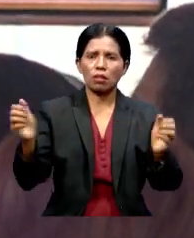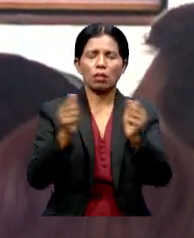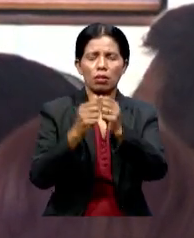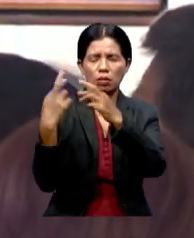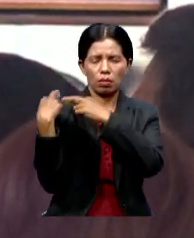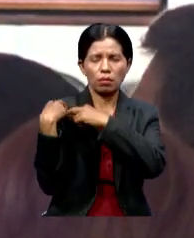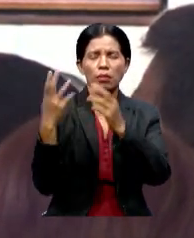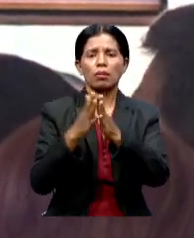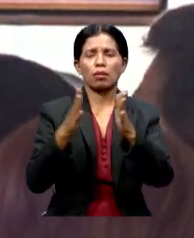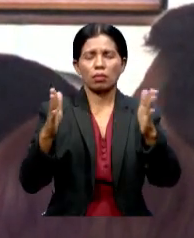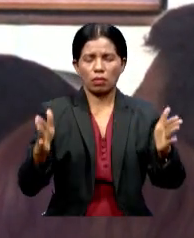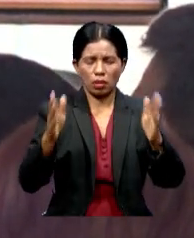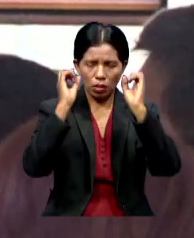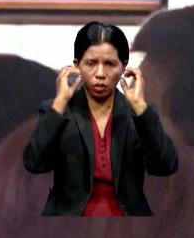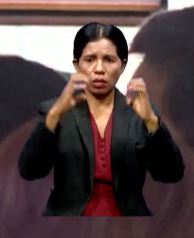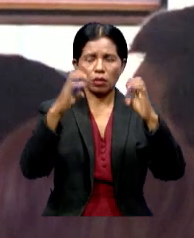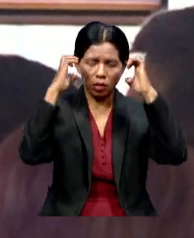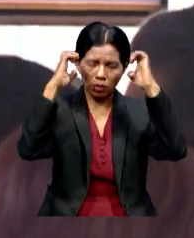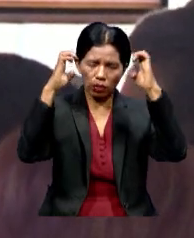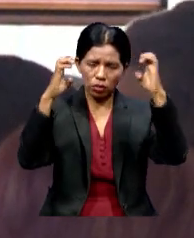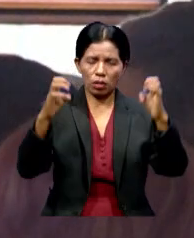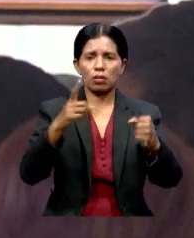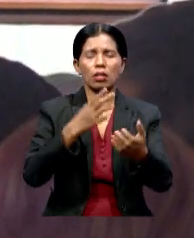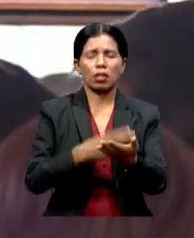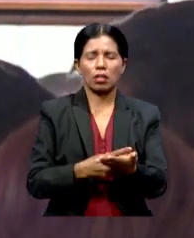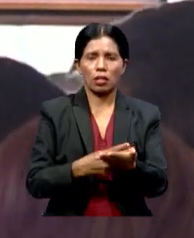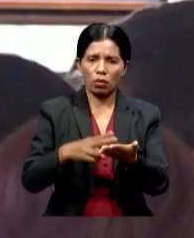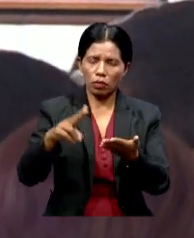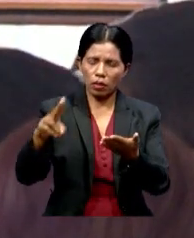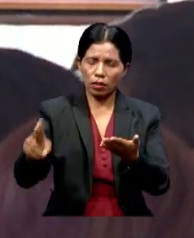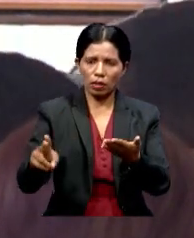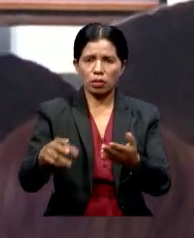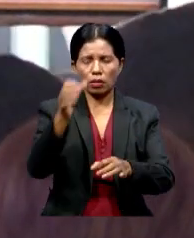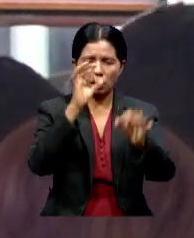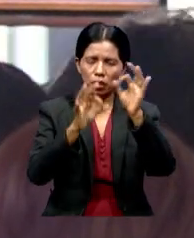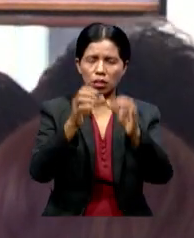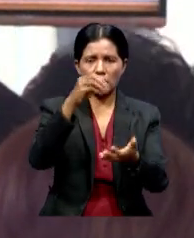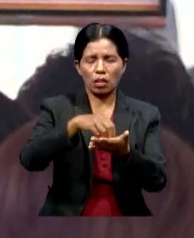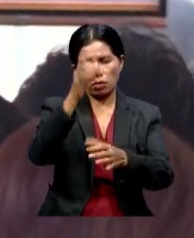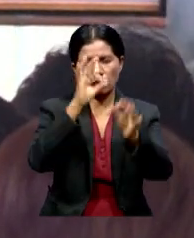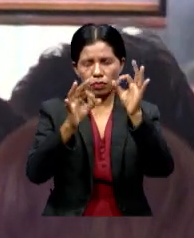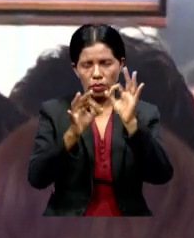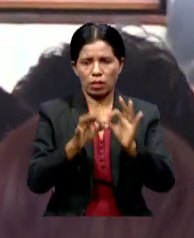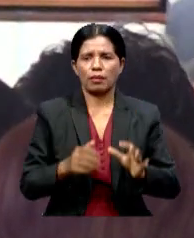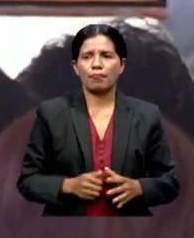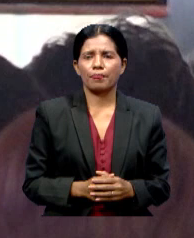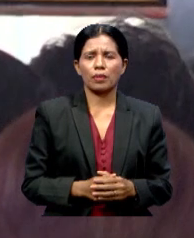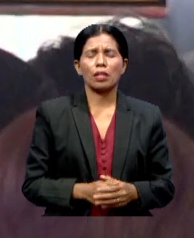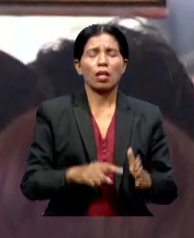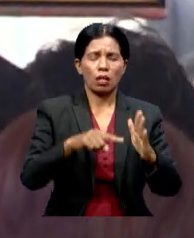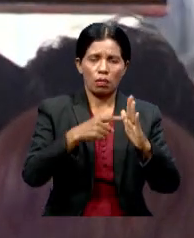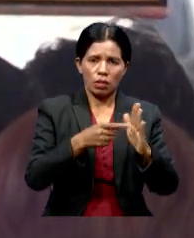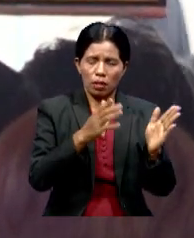Bebote, dedicação, honestidade, persistência e coragem. Se há algum processo